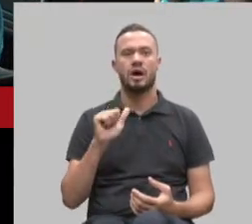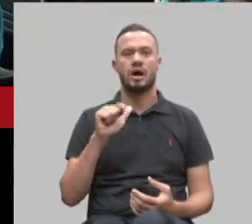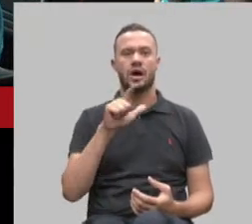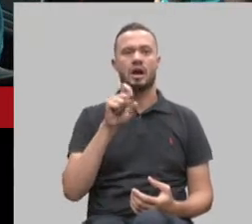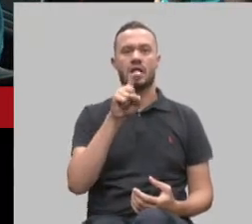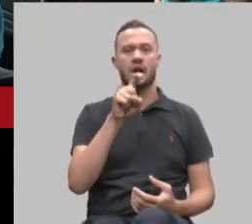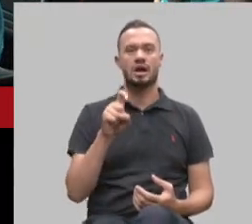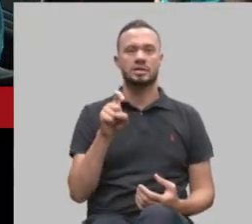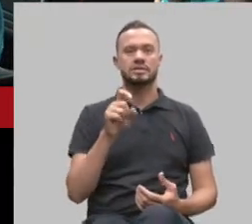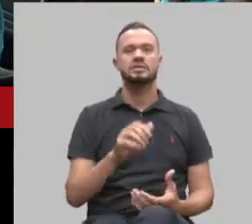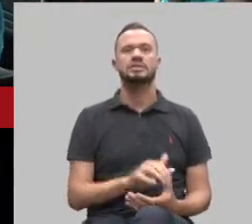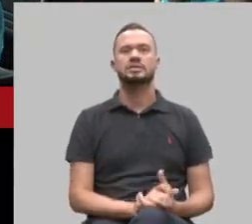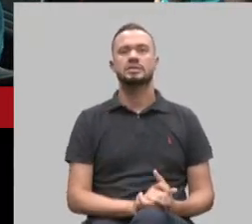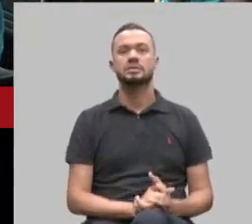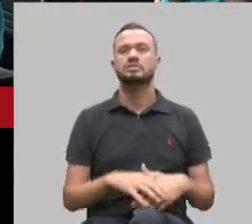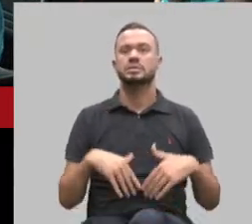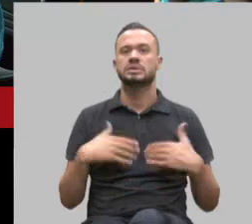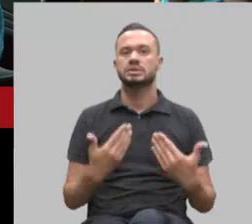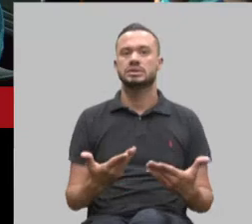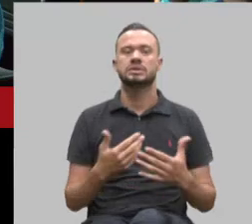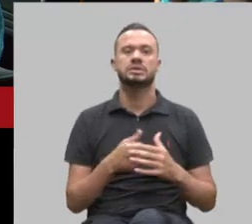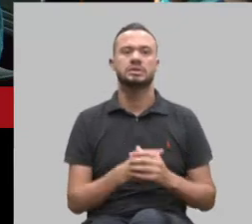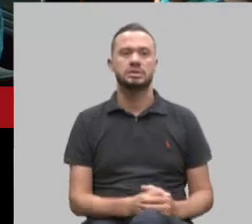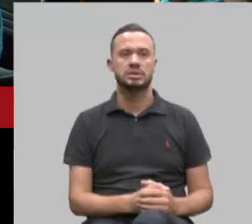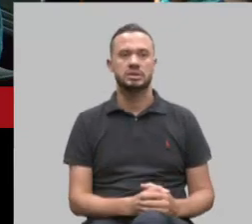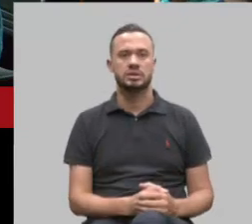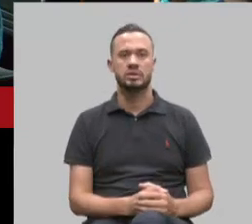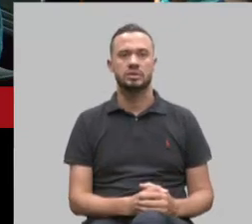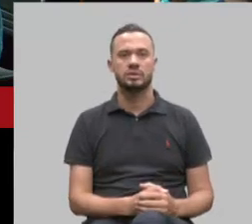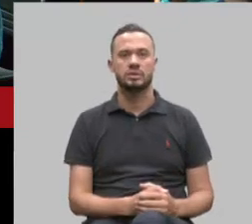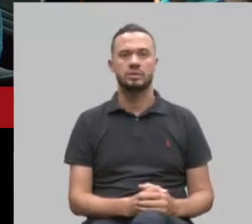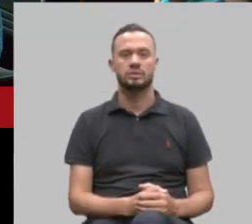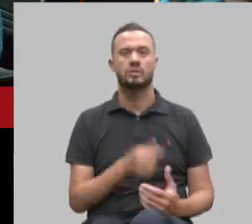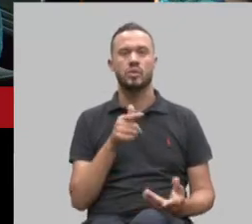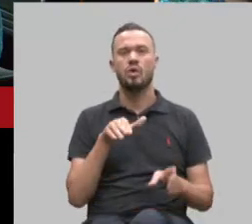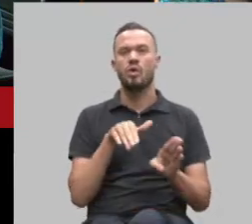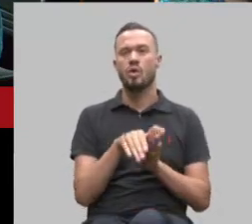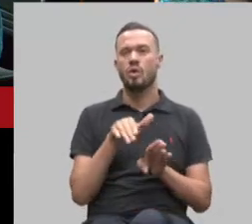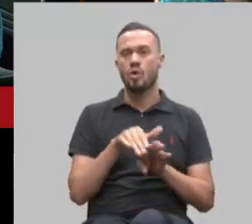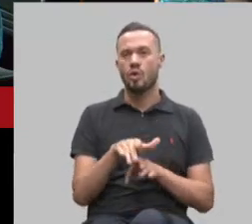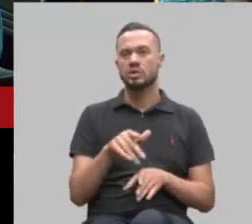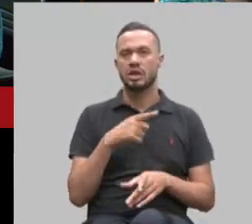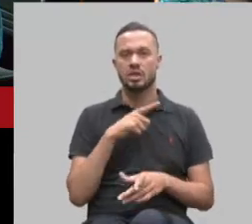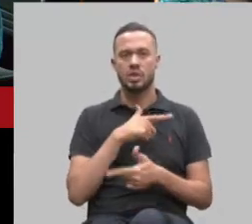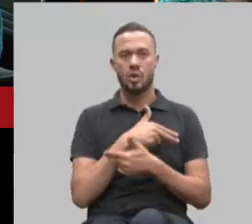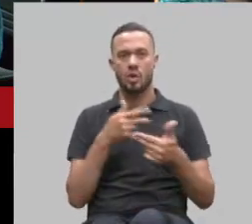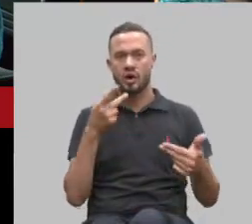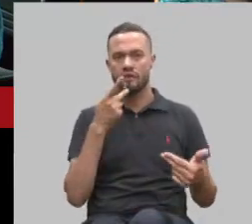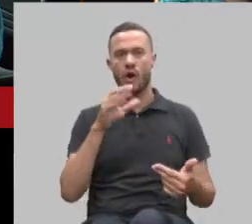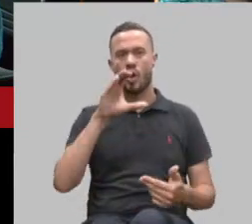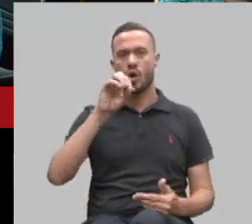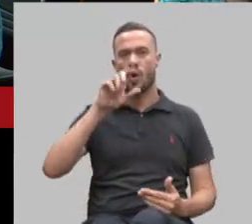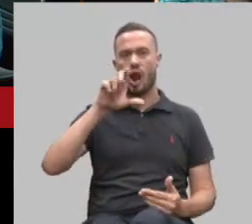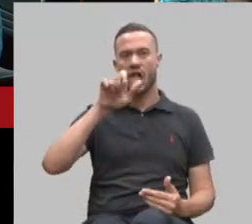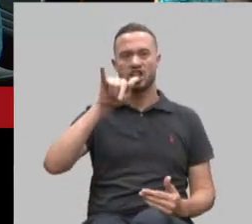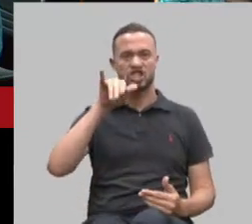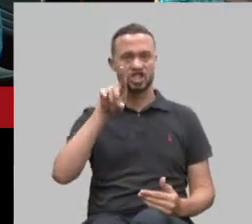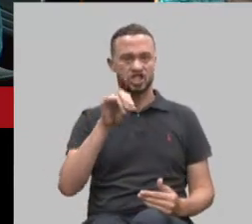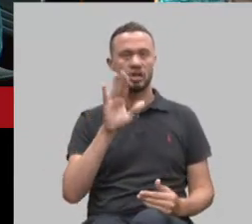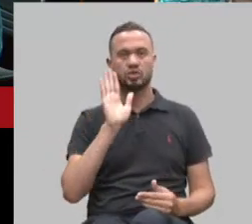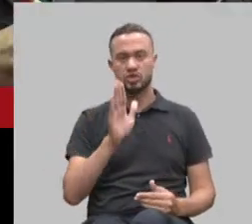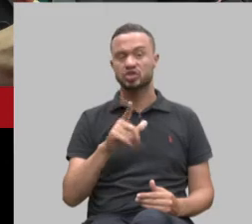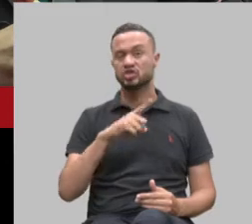Piras caba e bom esse dito conselho tem o nome de colegiado ele já existe poré não é muito